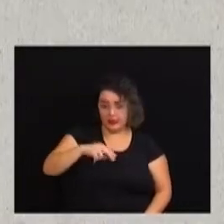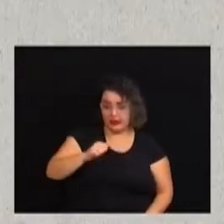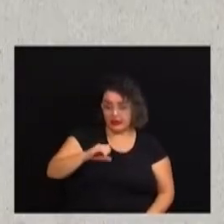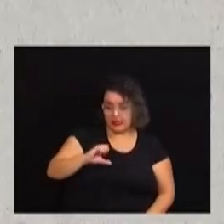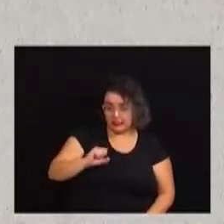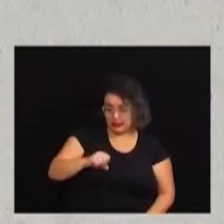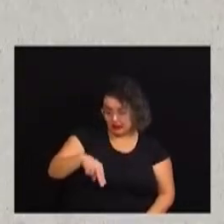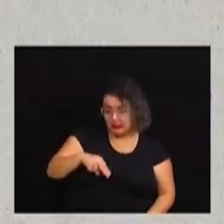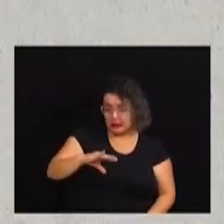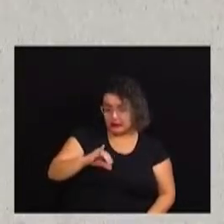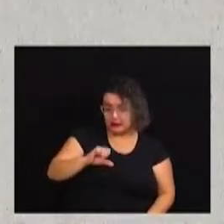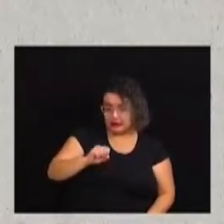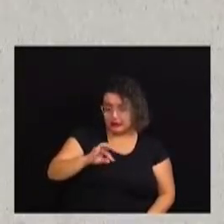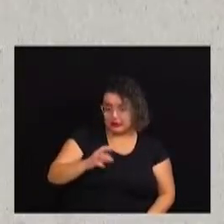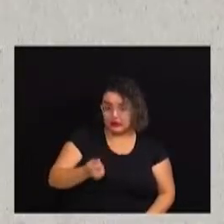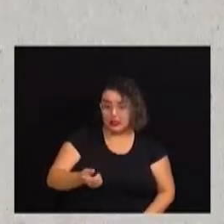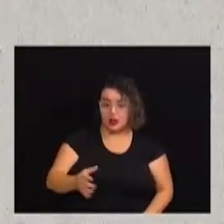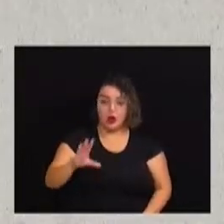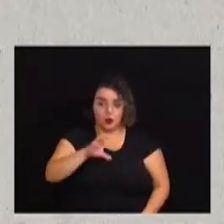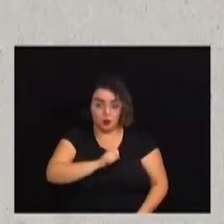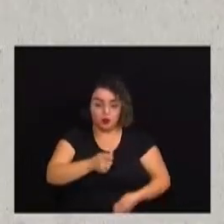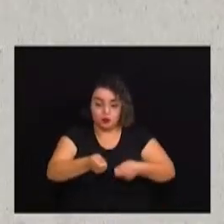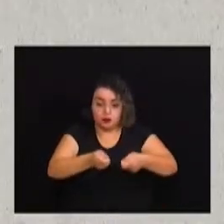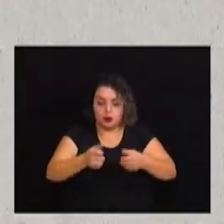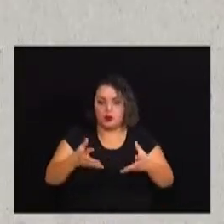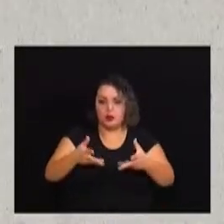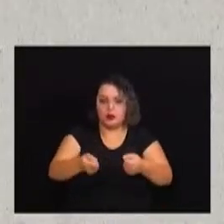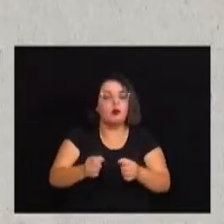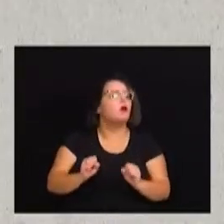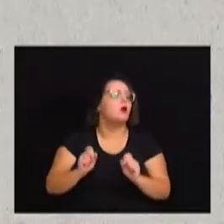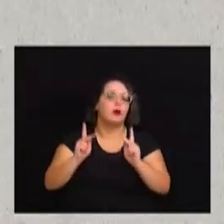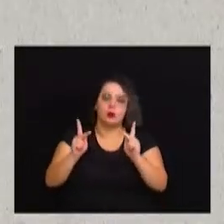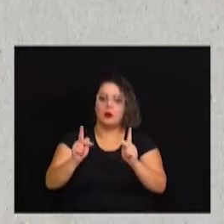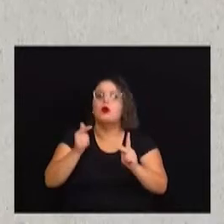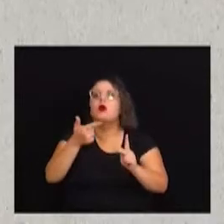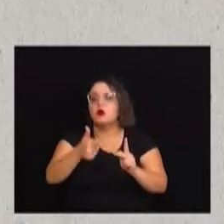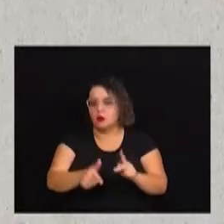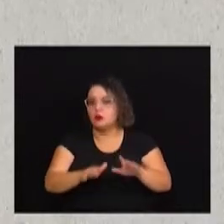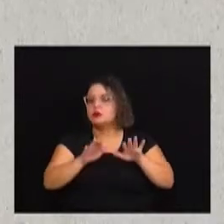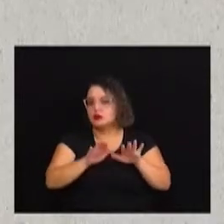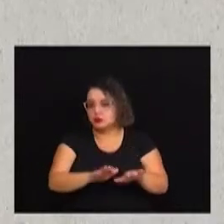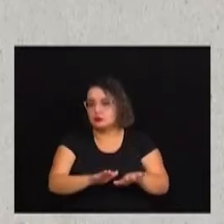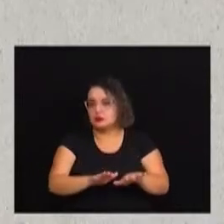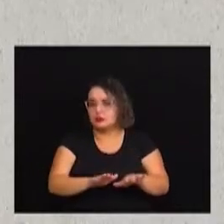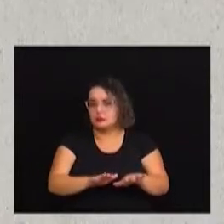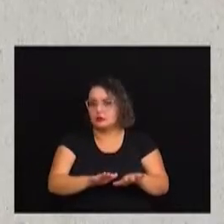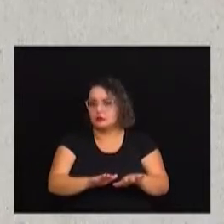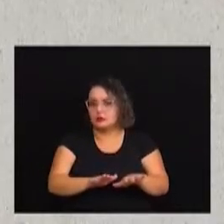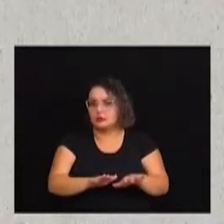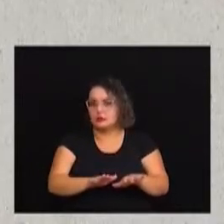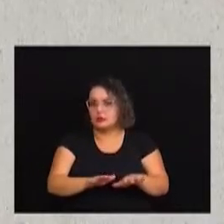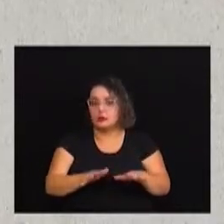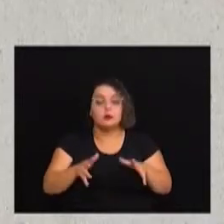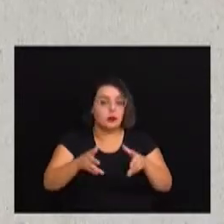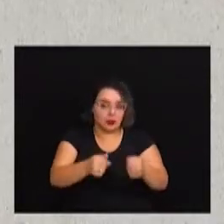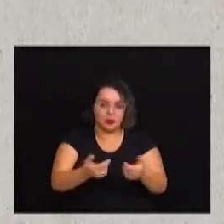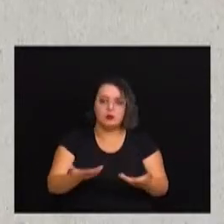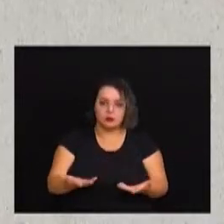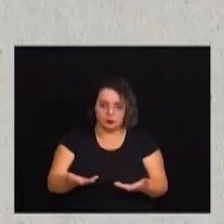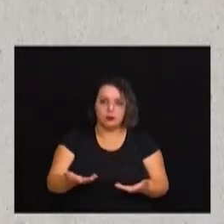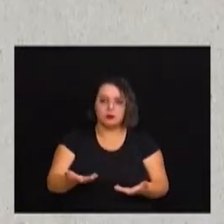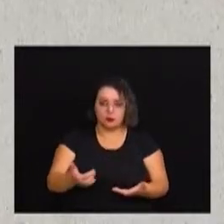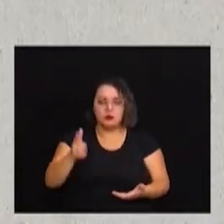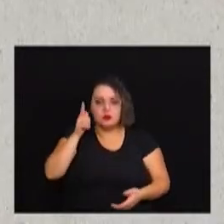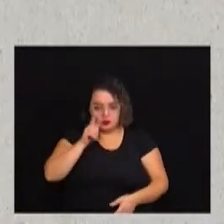eu sou financista, eu gosto muito de controlar tudo. Ok, continua fazendo assim. E para tudo, tá? A gente